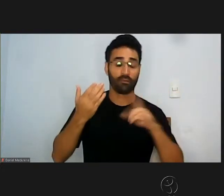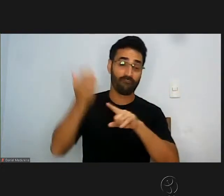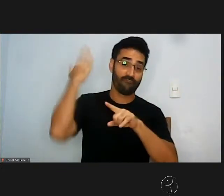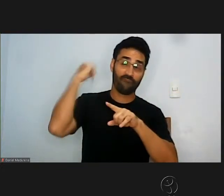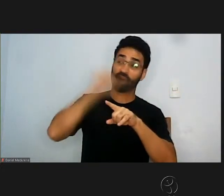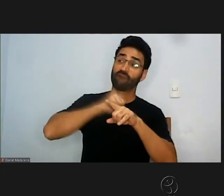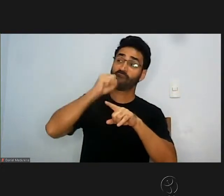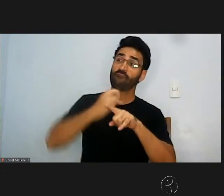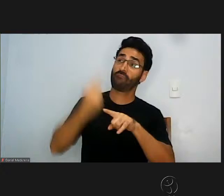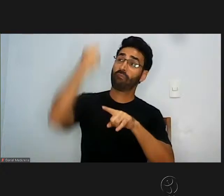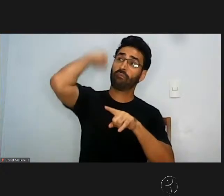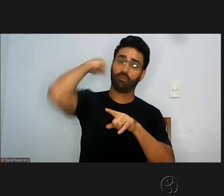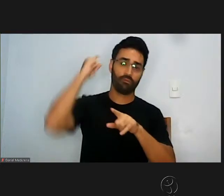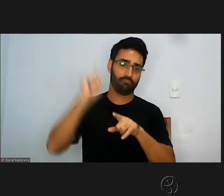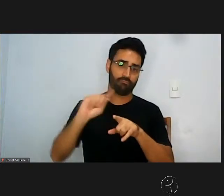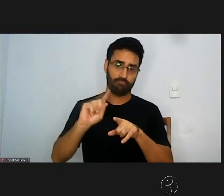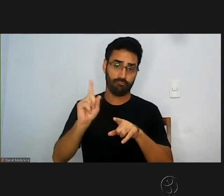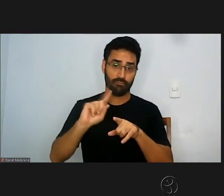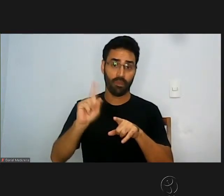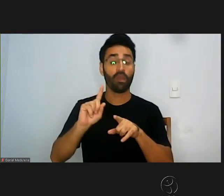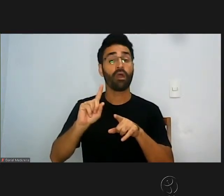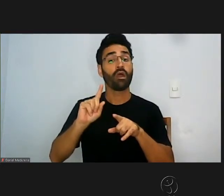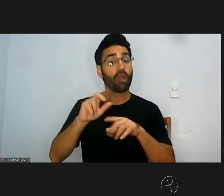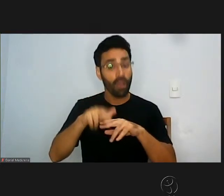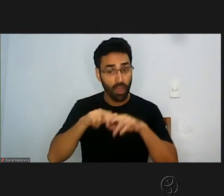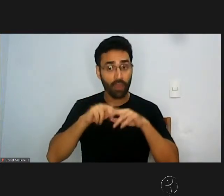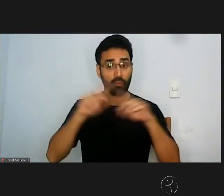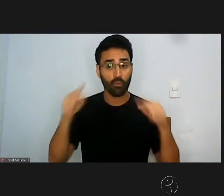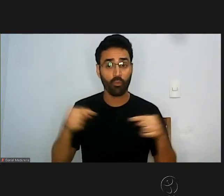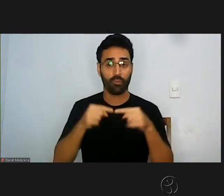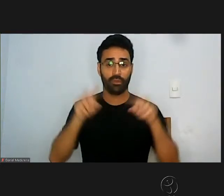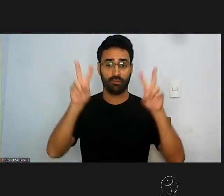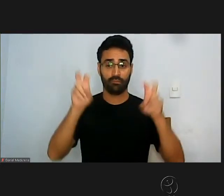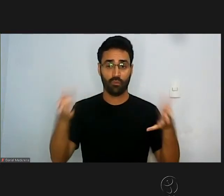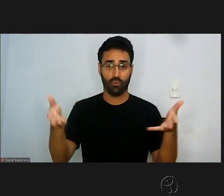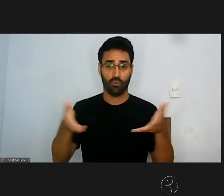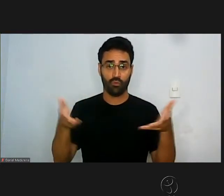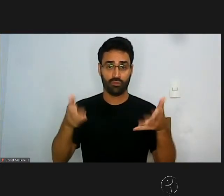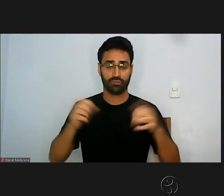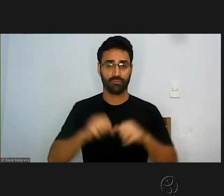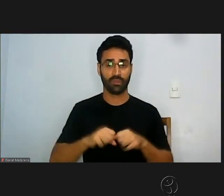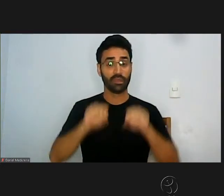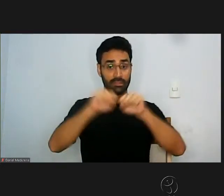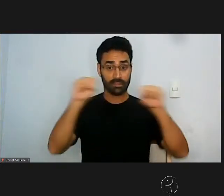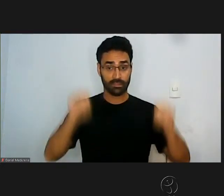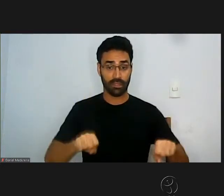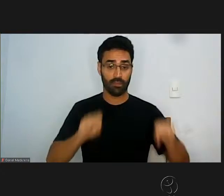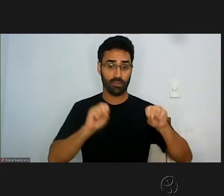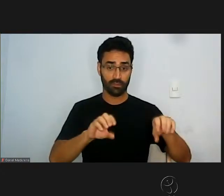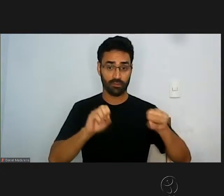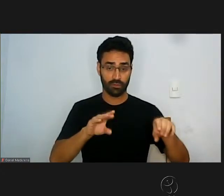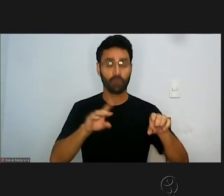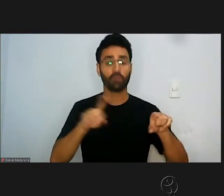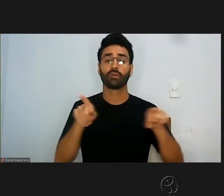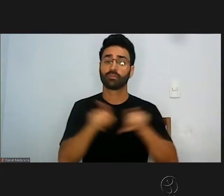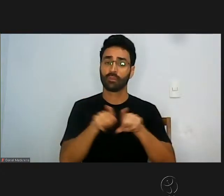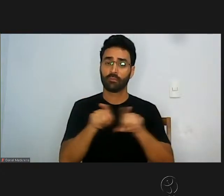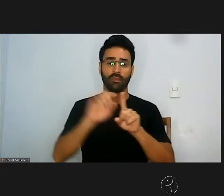Estamos falando de lições para nós hoje, com o sistema educacional e também para a sociedade como um